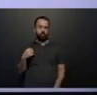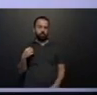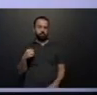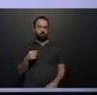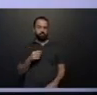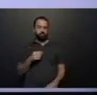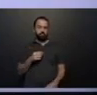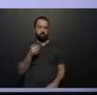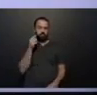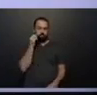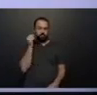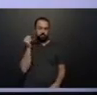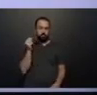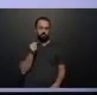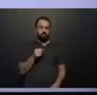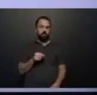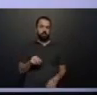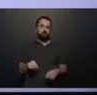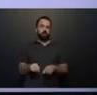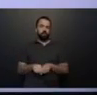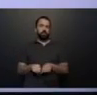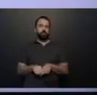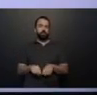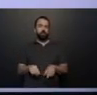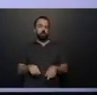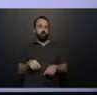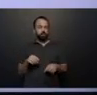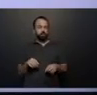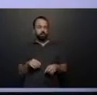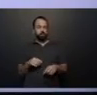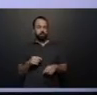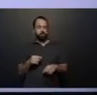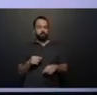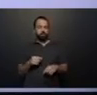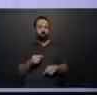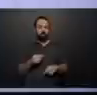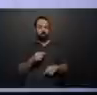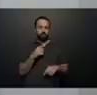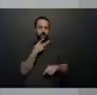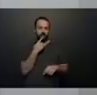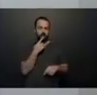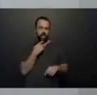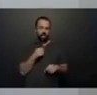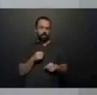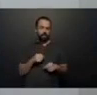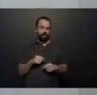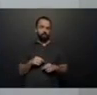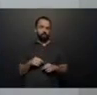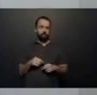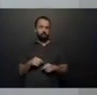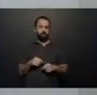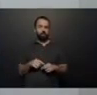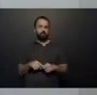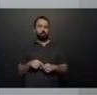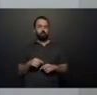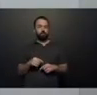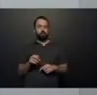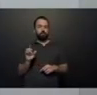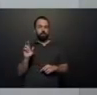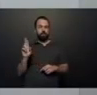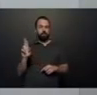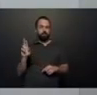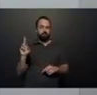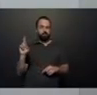da sua saliva, urina ou fezes. E se você optar para ter animais na sua casa, você tem que